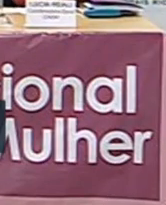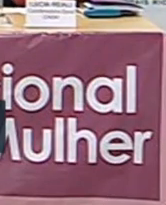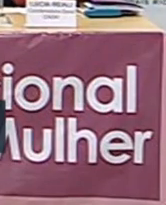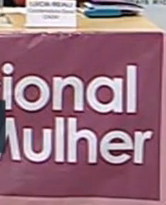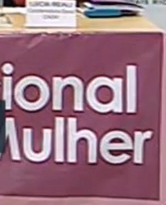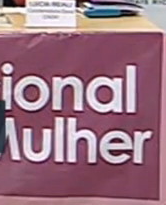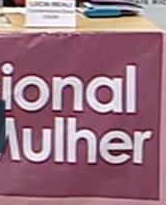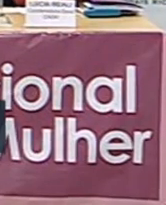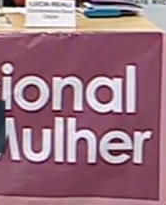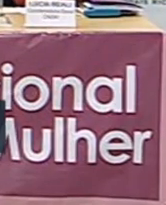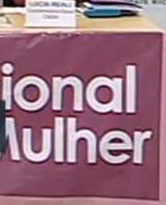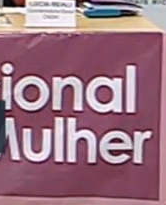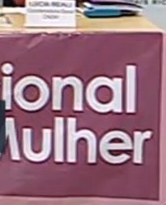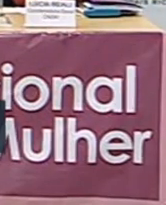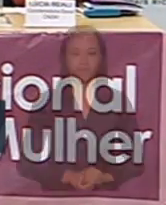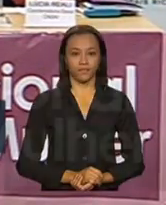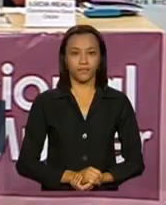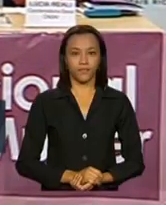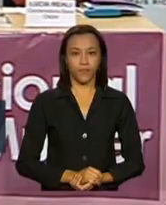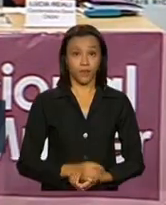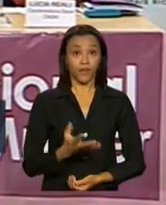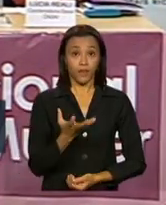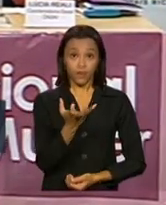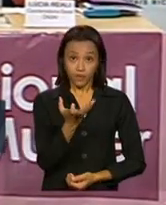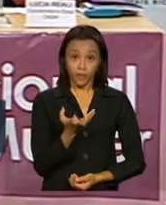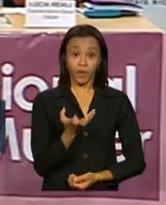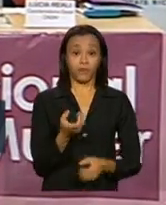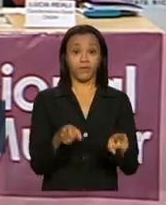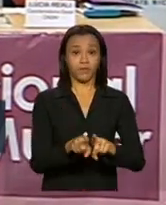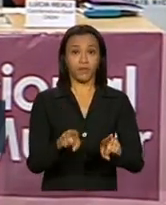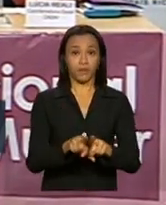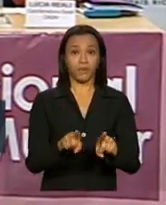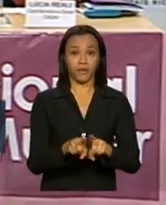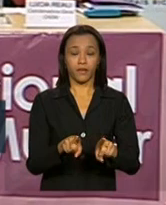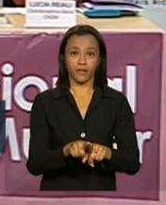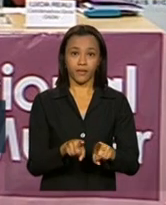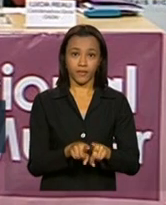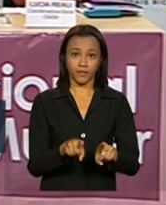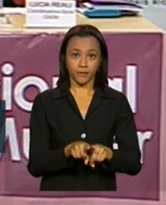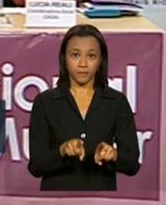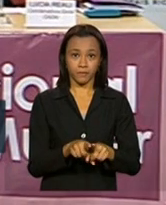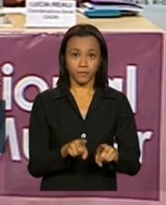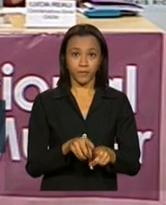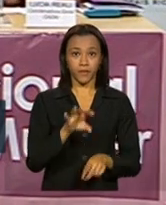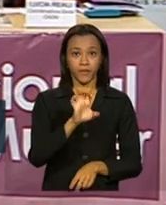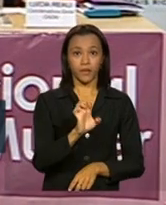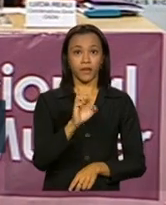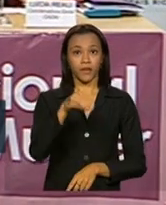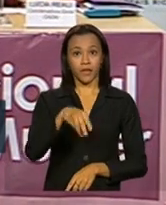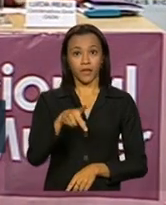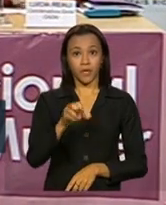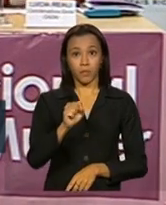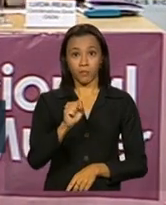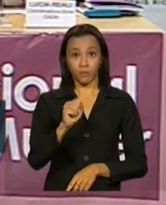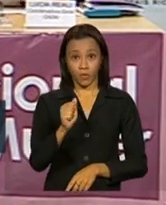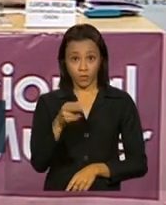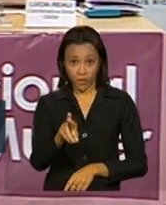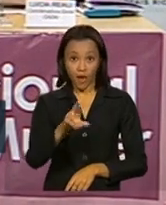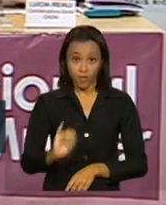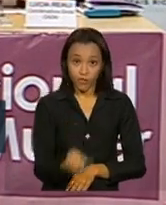aceito e eu quero também eh empossar aproveitando a